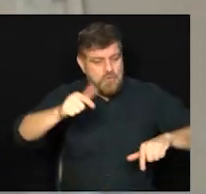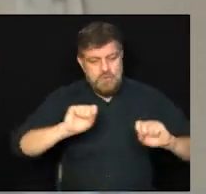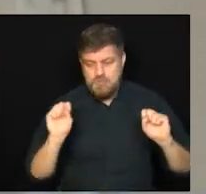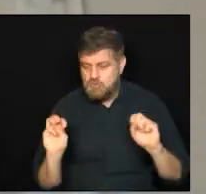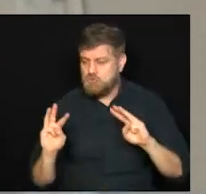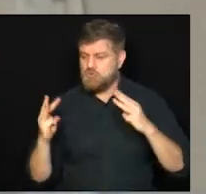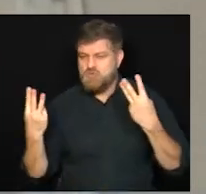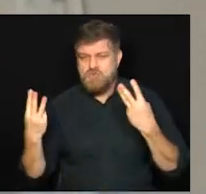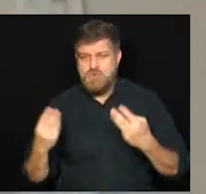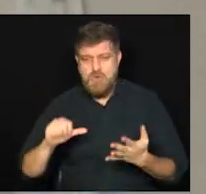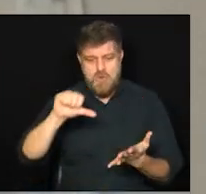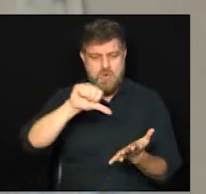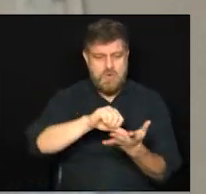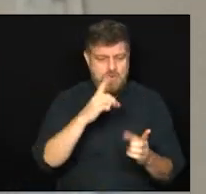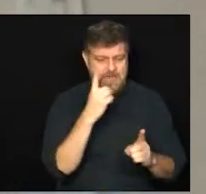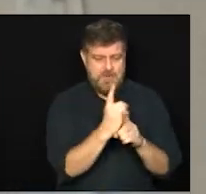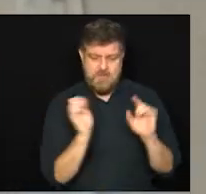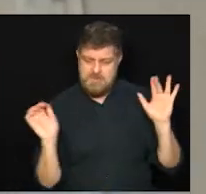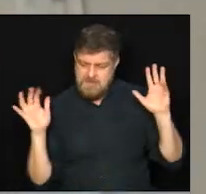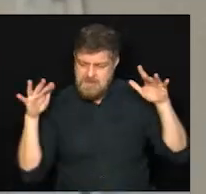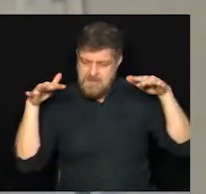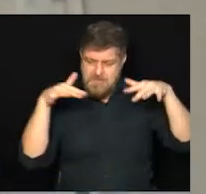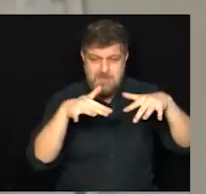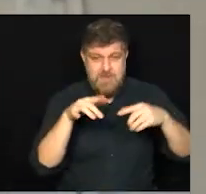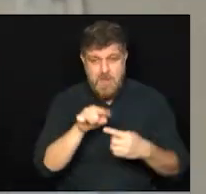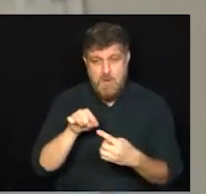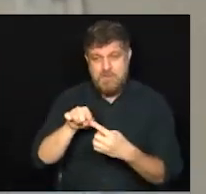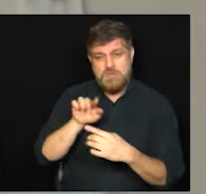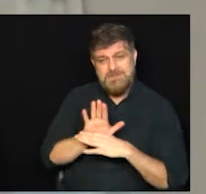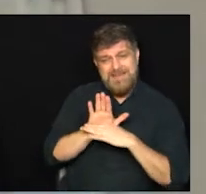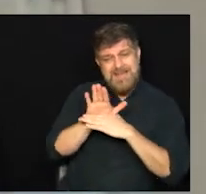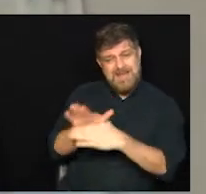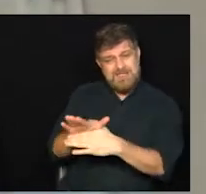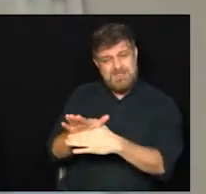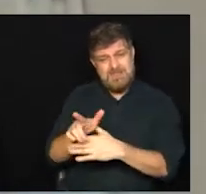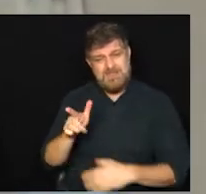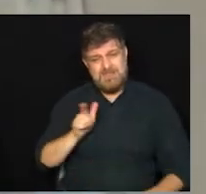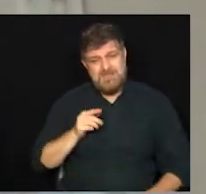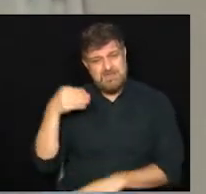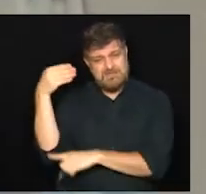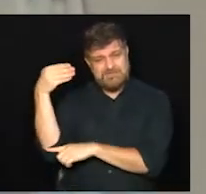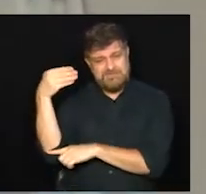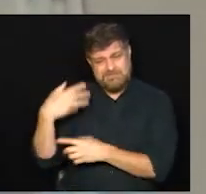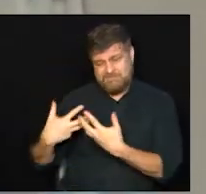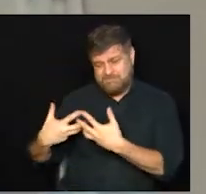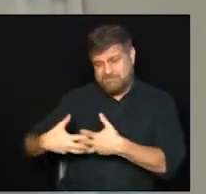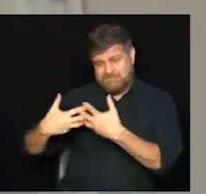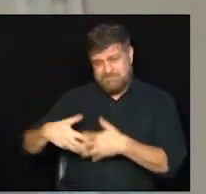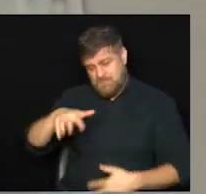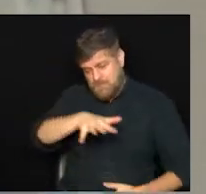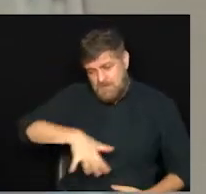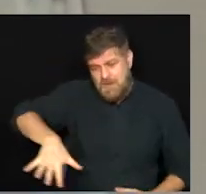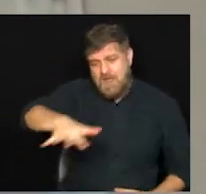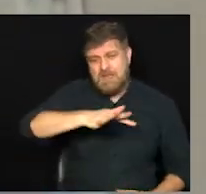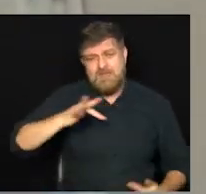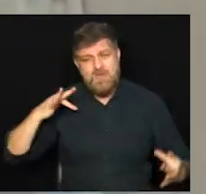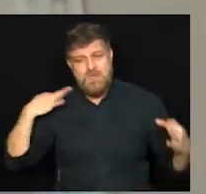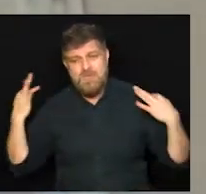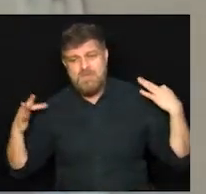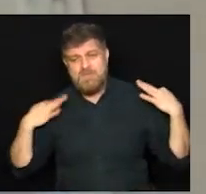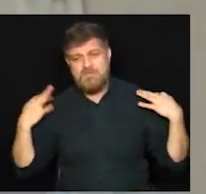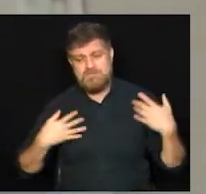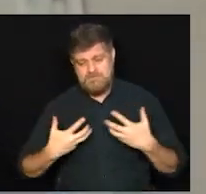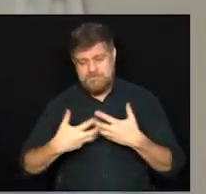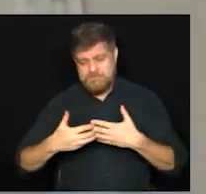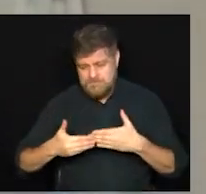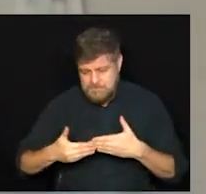shows, para que possa ajudar a volta desse tão importante setor, que,